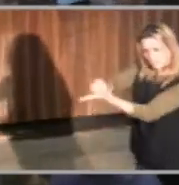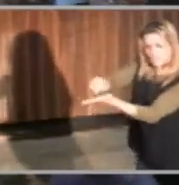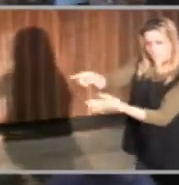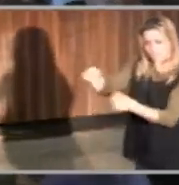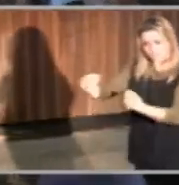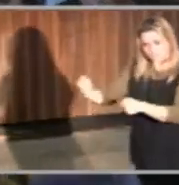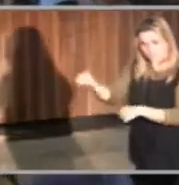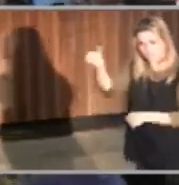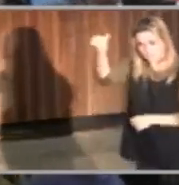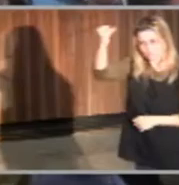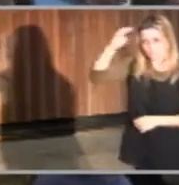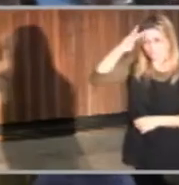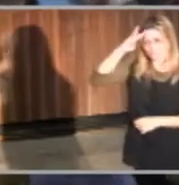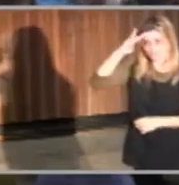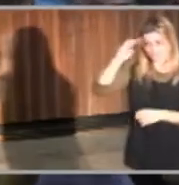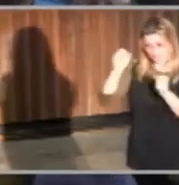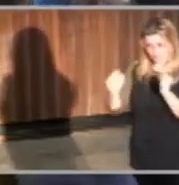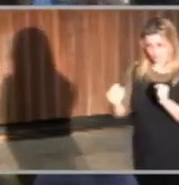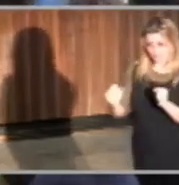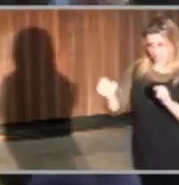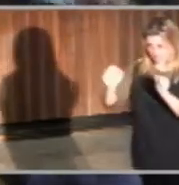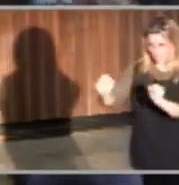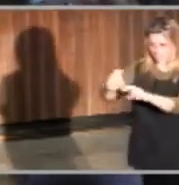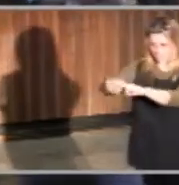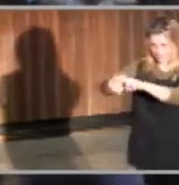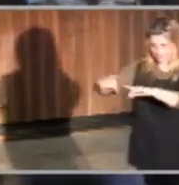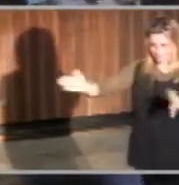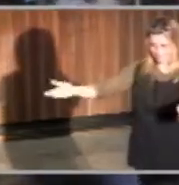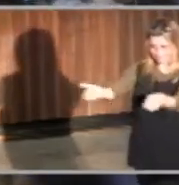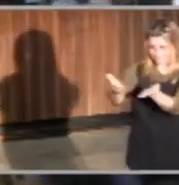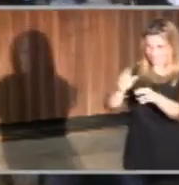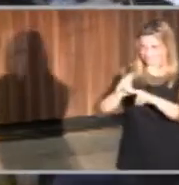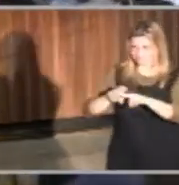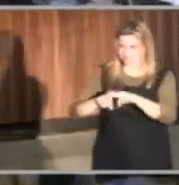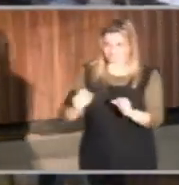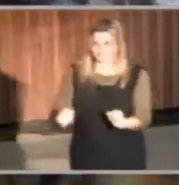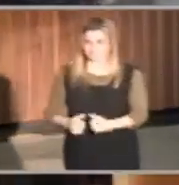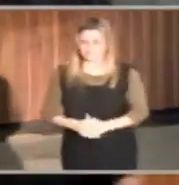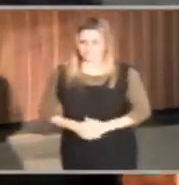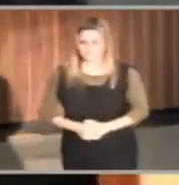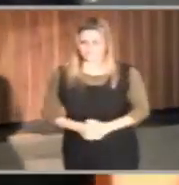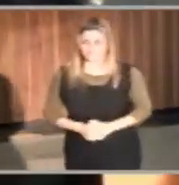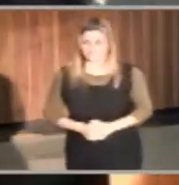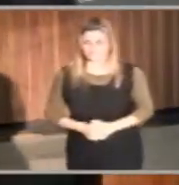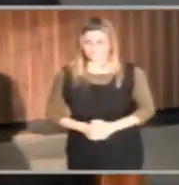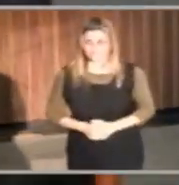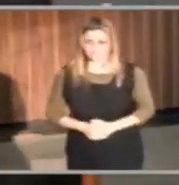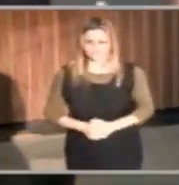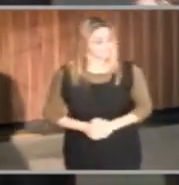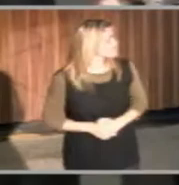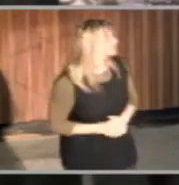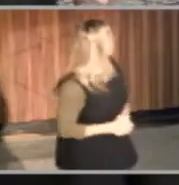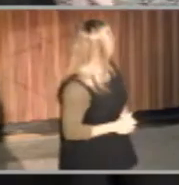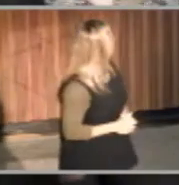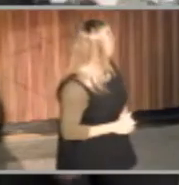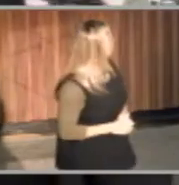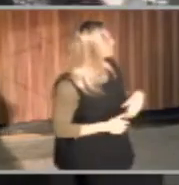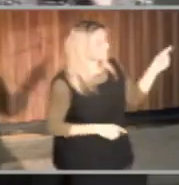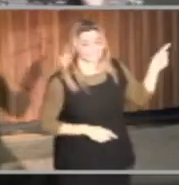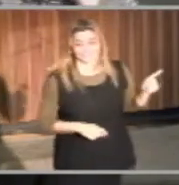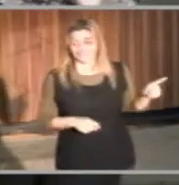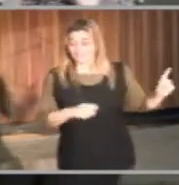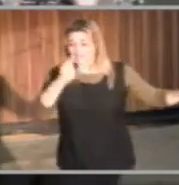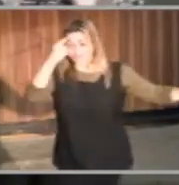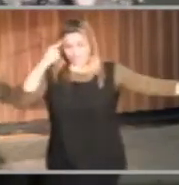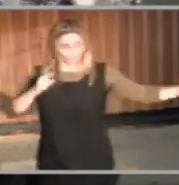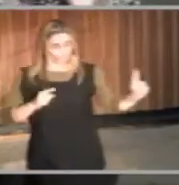queria que você estivesse com a gente aqui para a gente ministrar na tua vida. Pode sentar. Eu, panetone? Não. Olha,